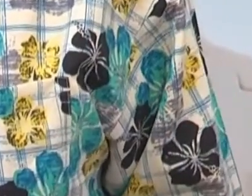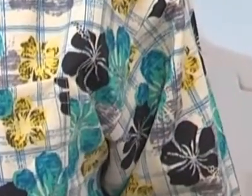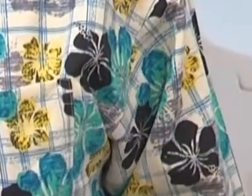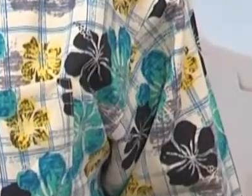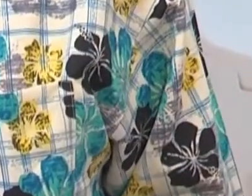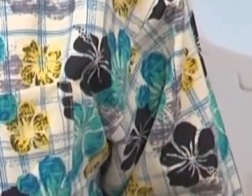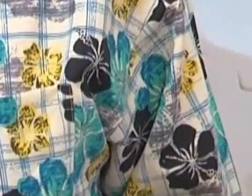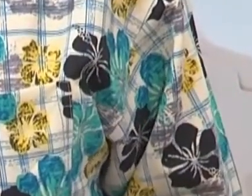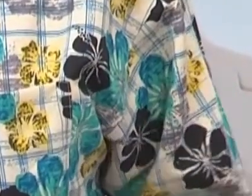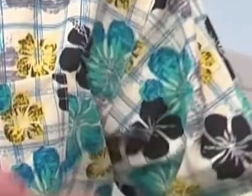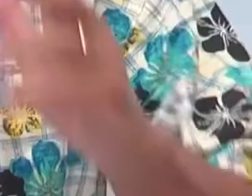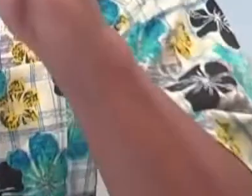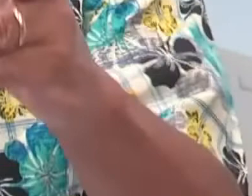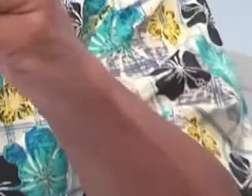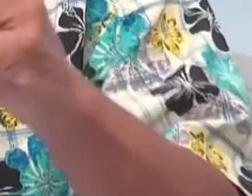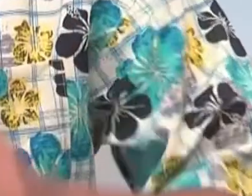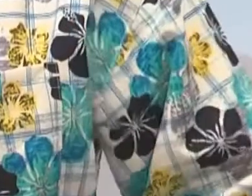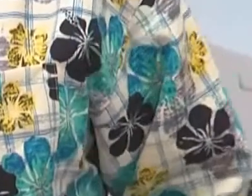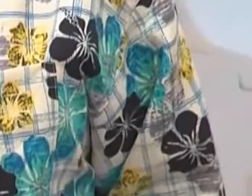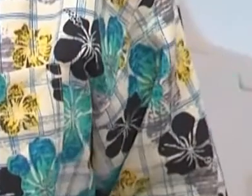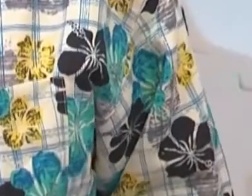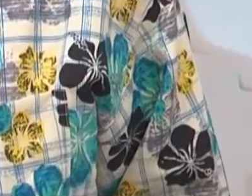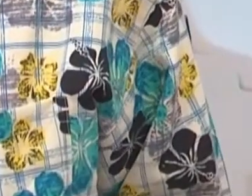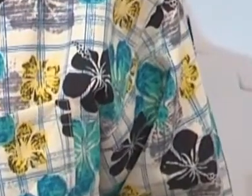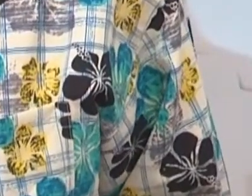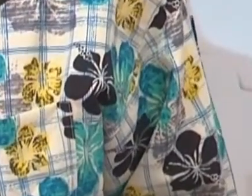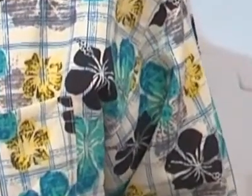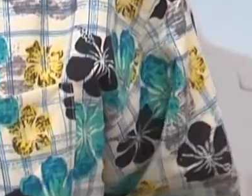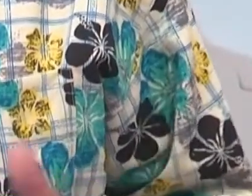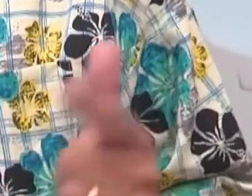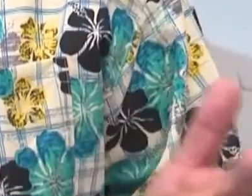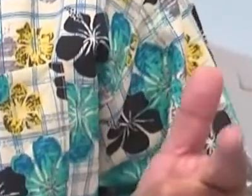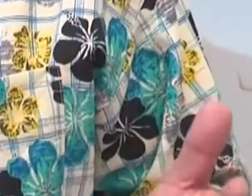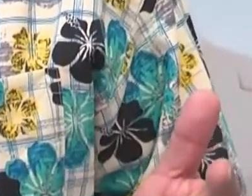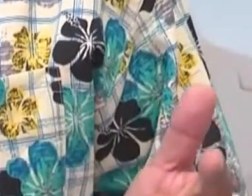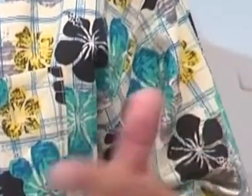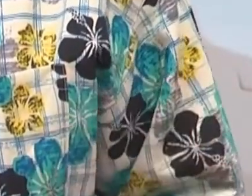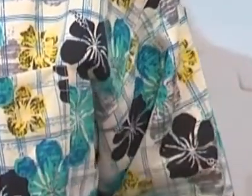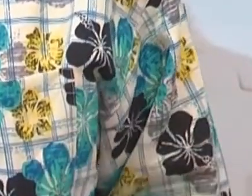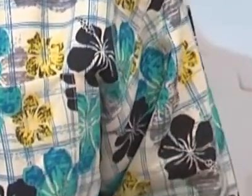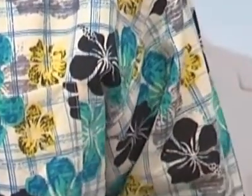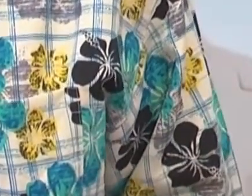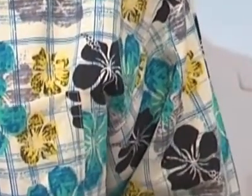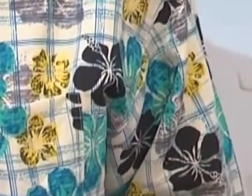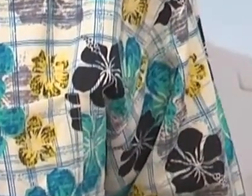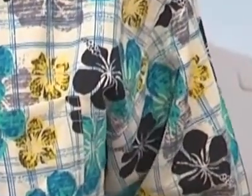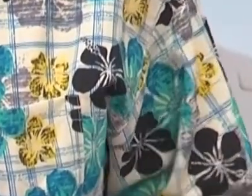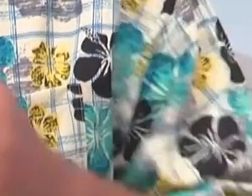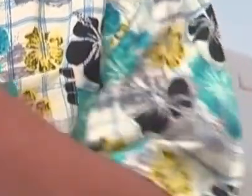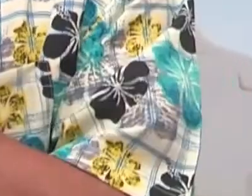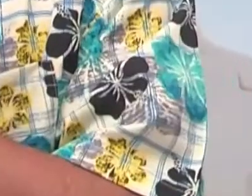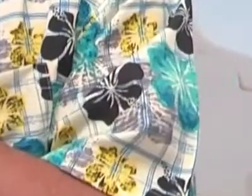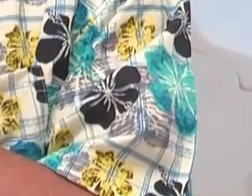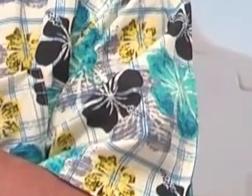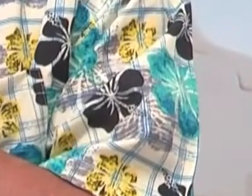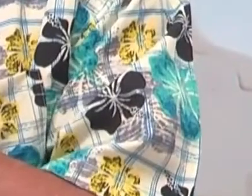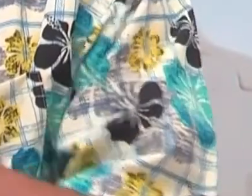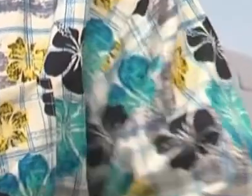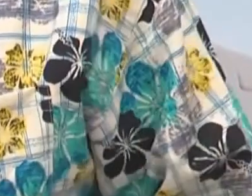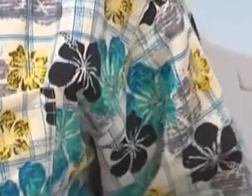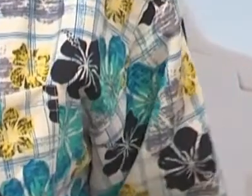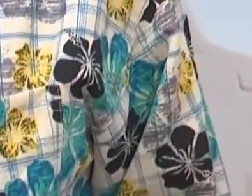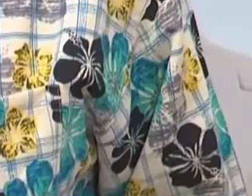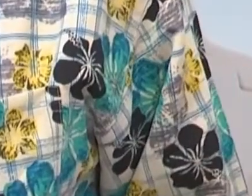se inscrever no canal da vida amém é benção para você para os seus amigos e para nós também um